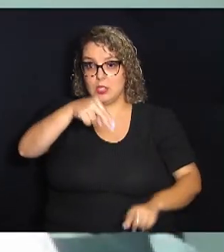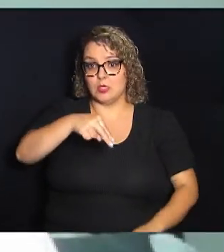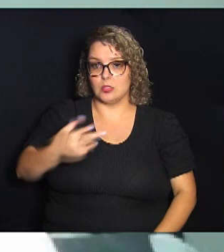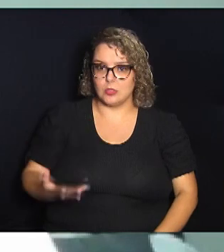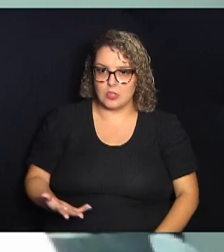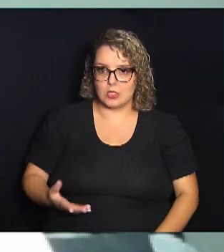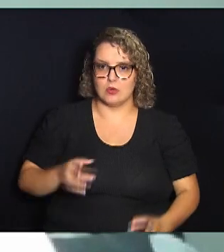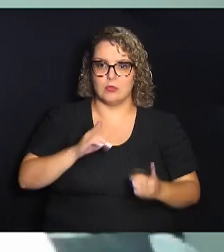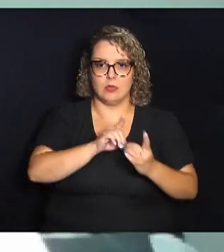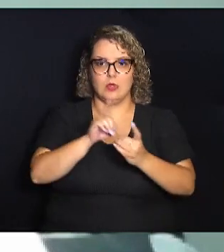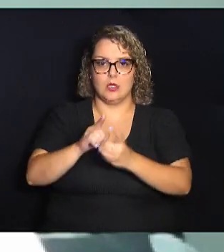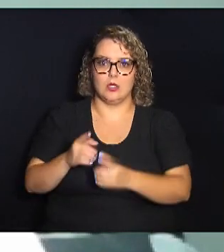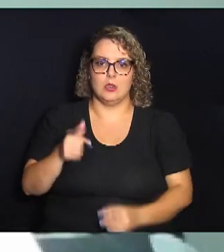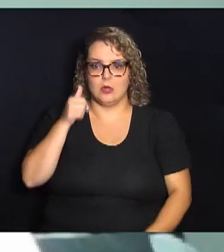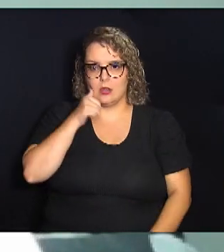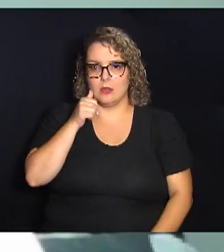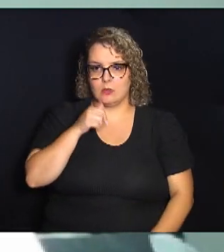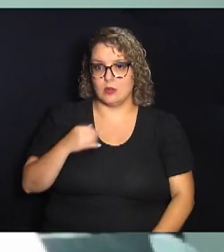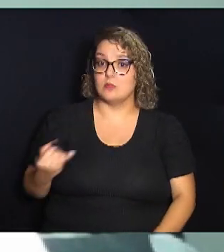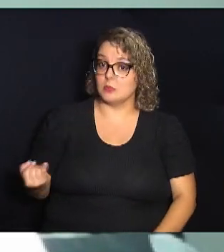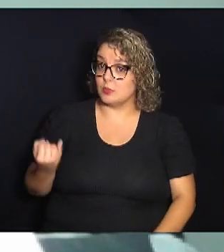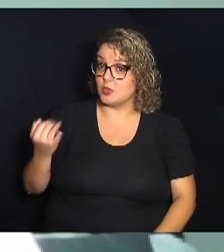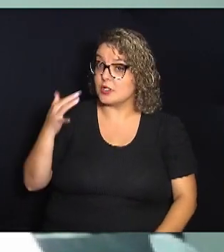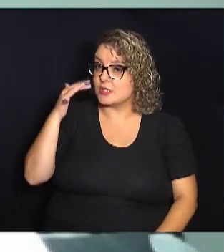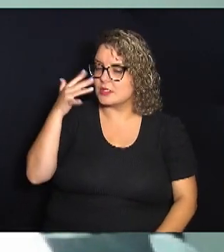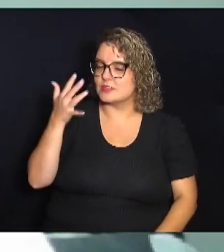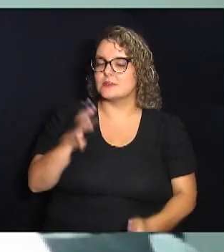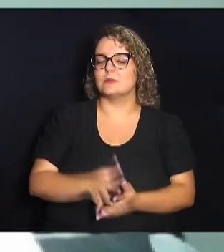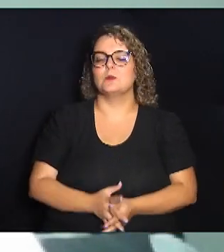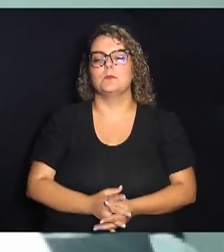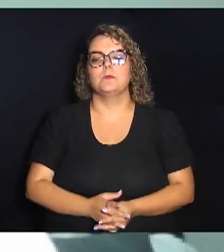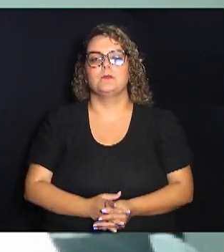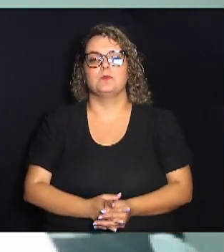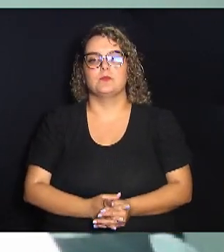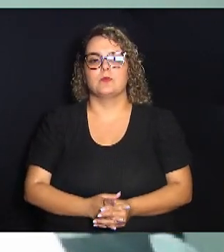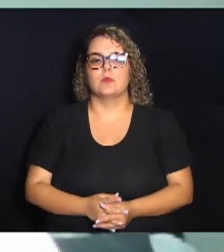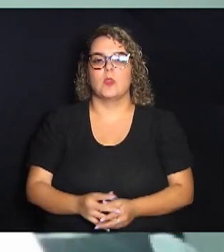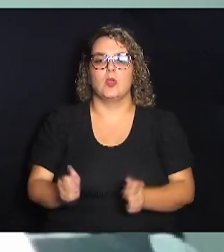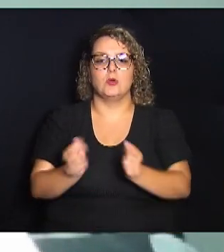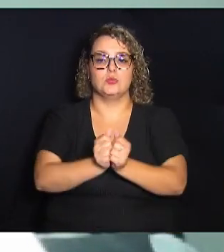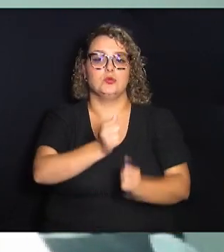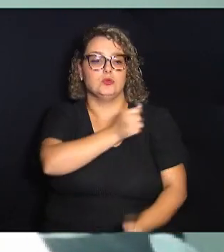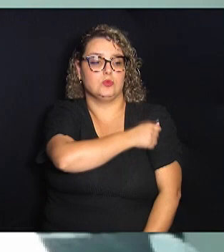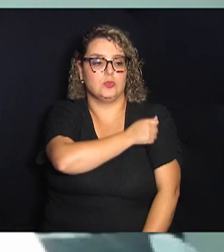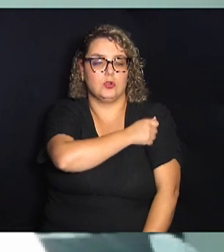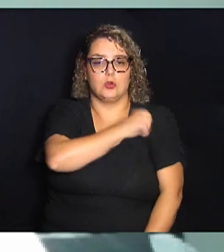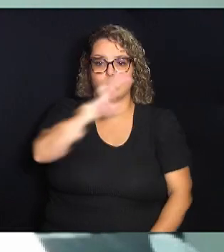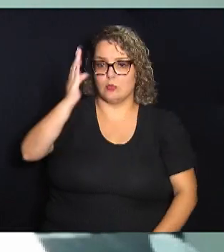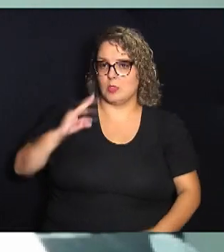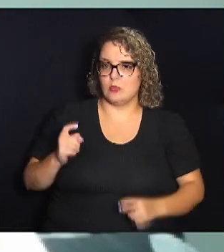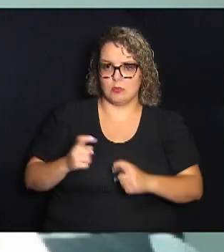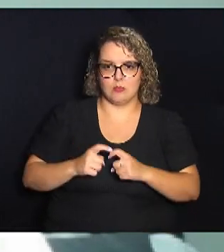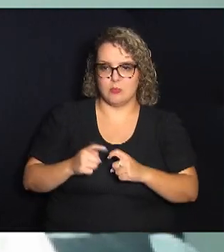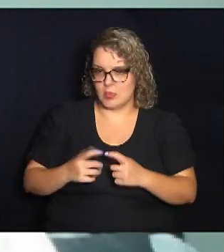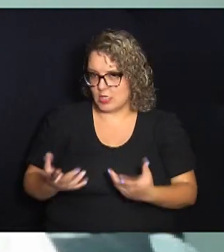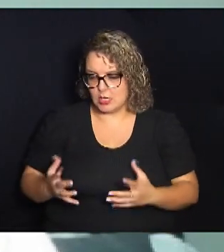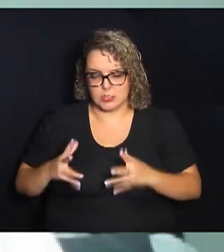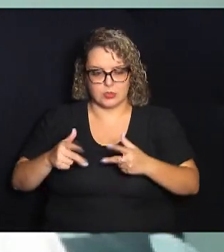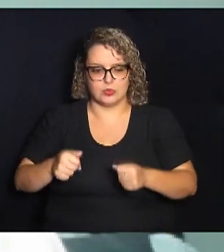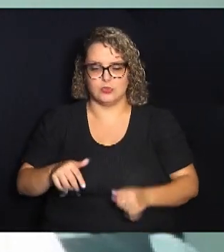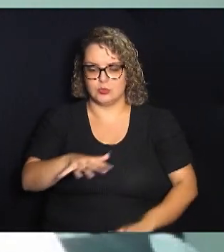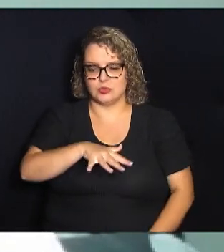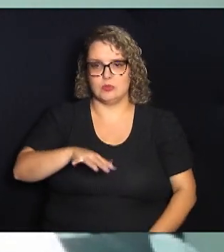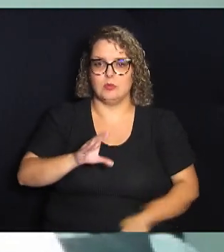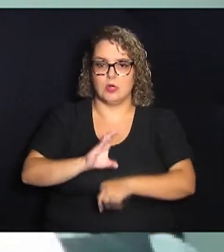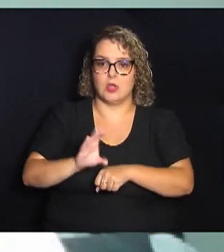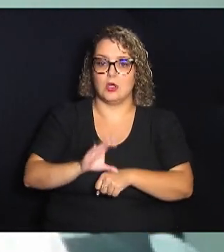uma mulher, interessante esse caso, Ana. Ela chegou, eu estava com meus alunos médicos do Brasil inteiro fazendo curso lá e tal.